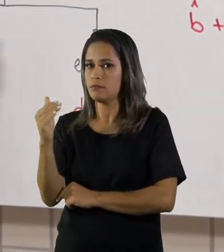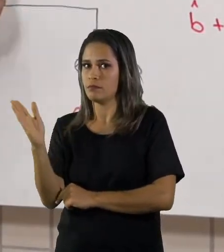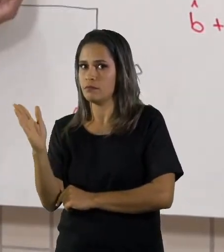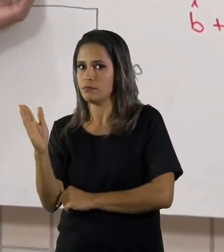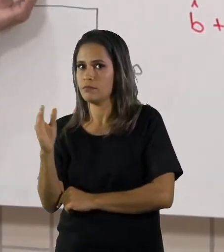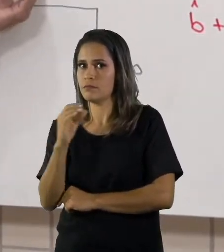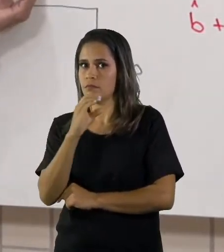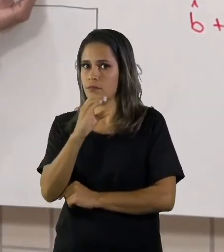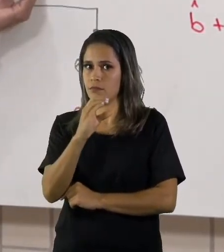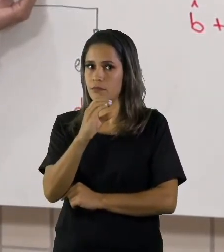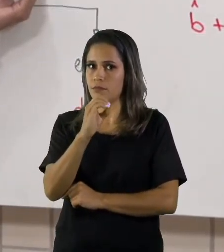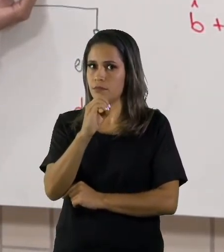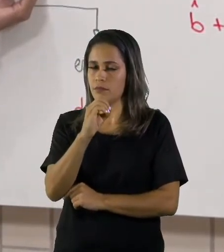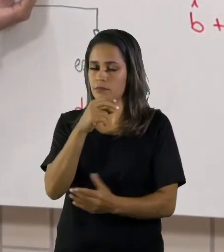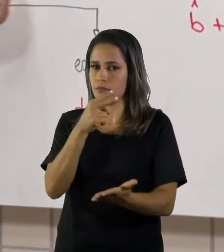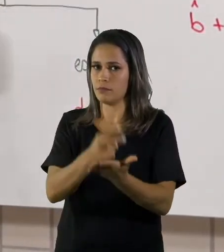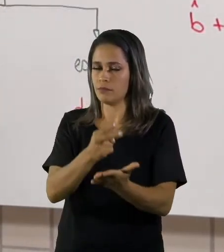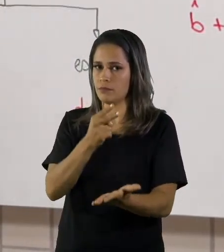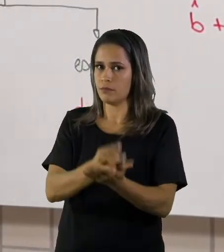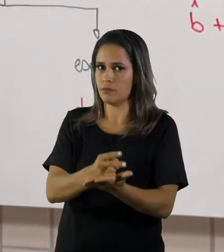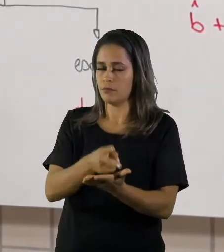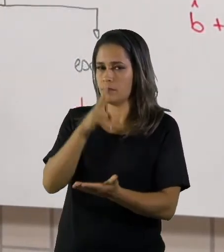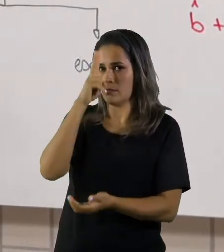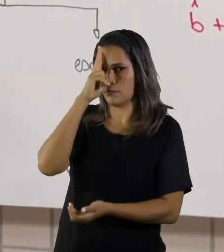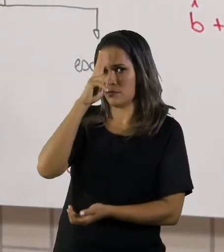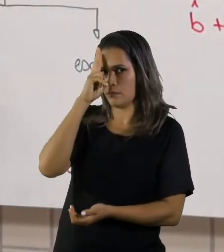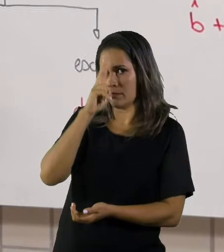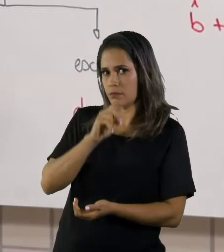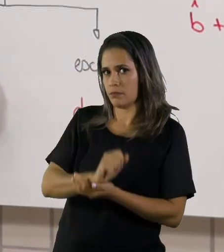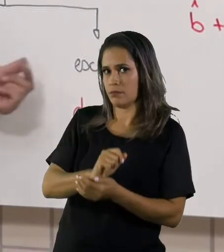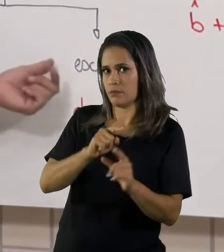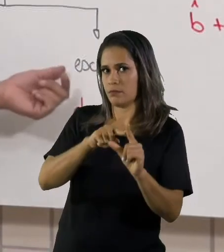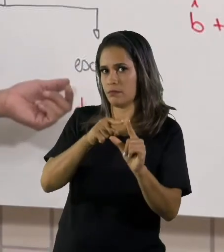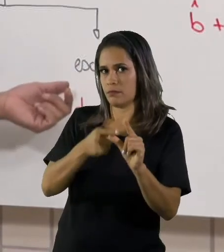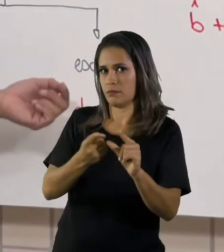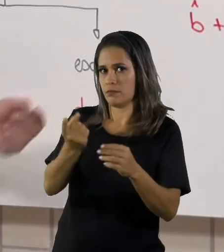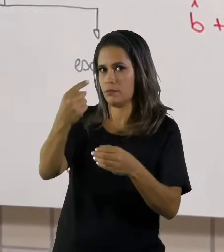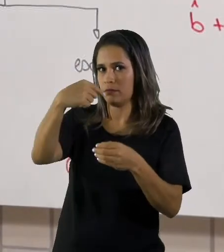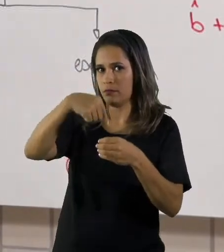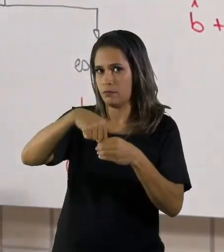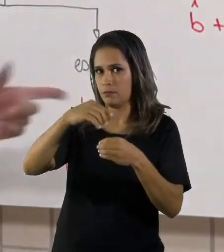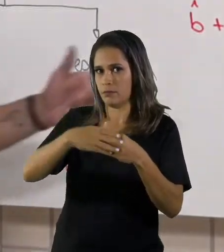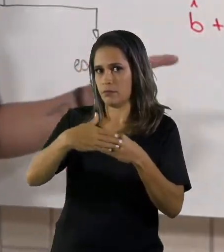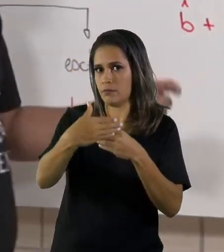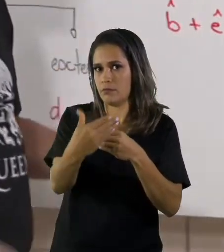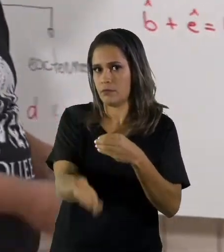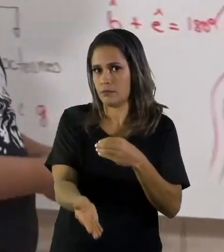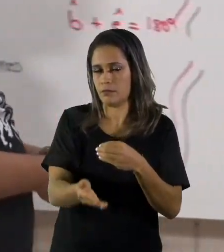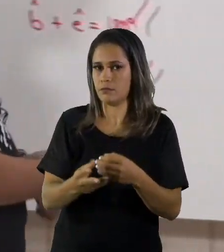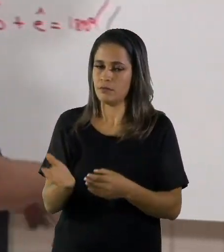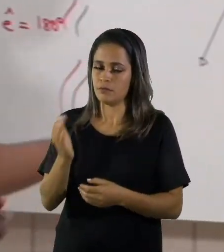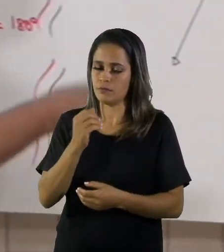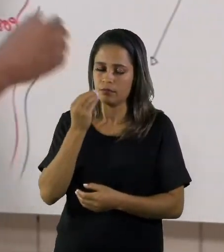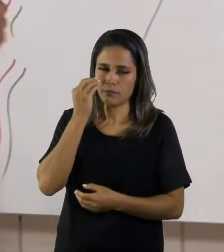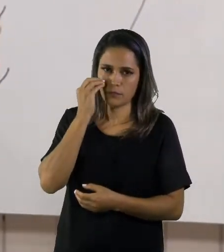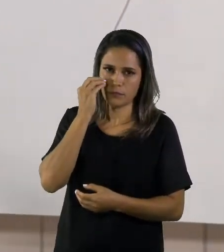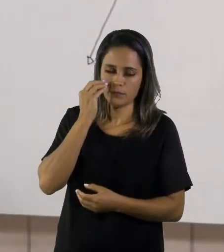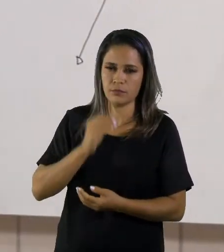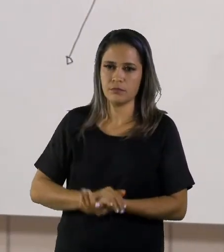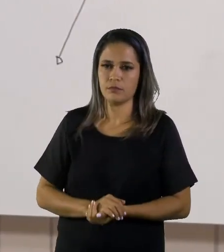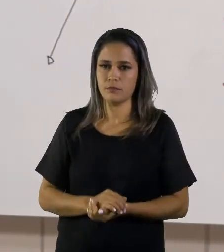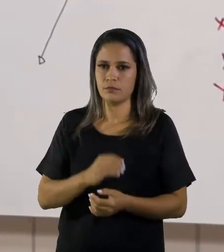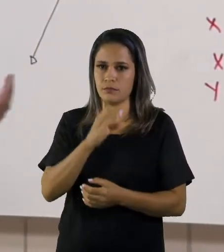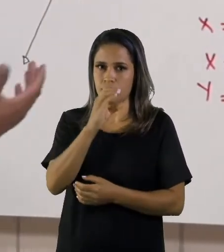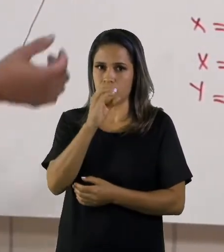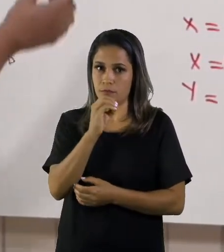facilita. Lembrando que os colaterais podem ser internos e externos. Vamos lá então? Có